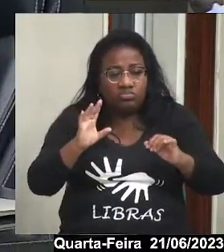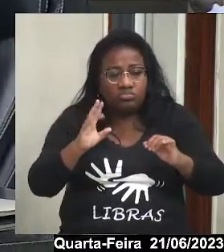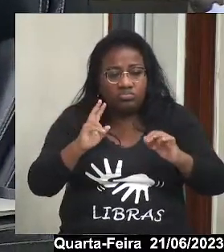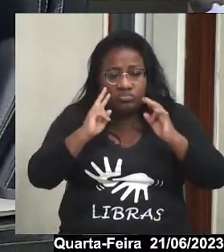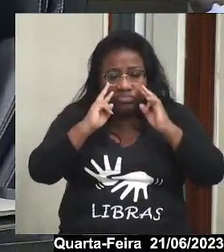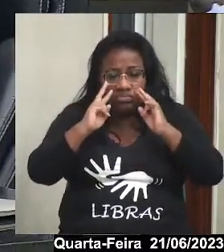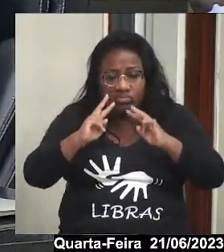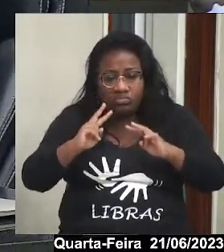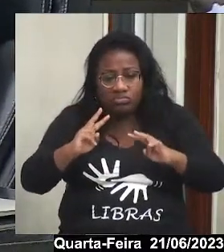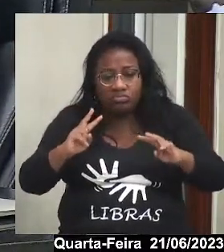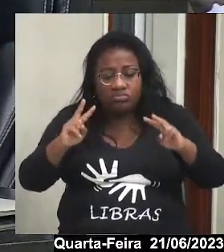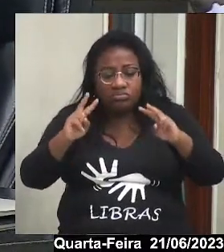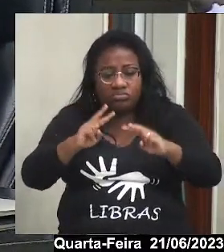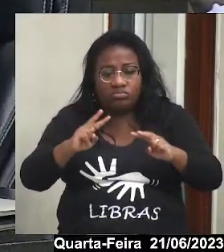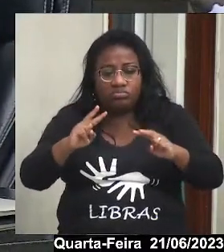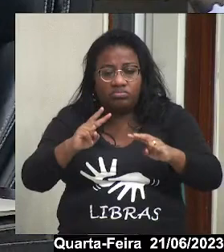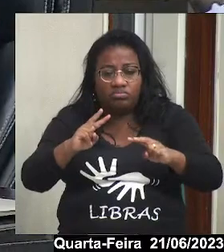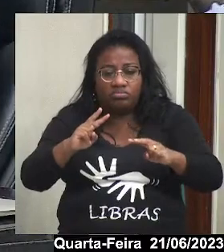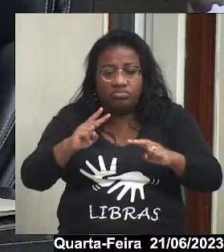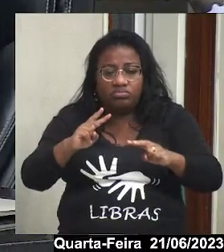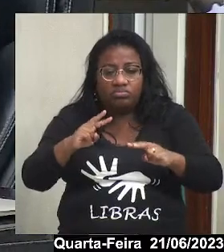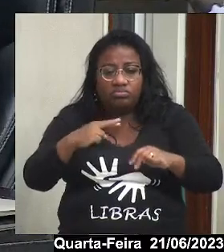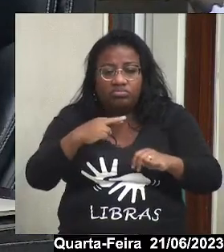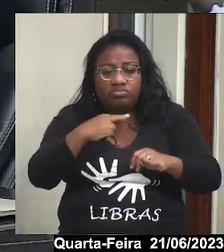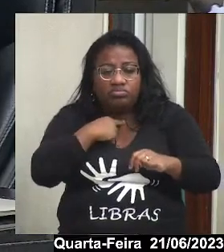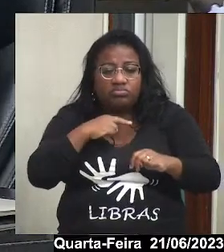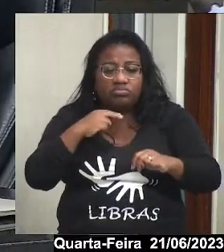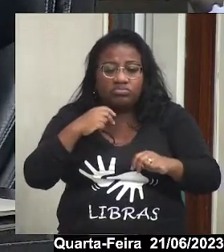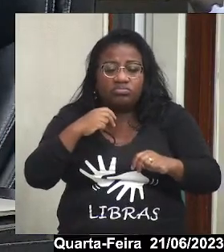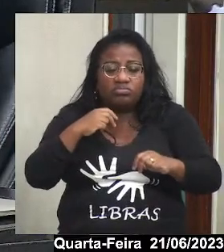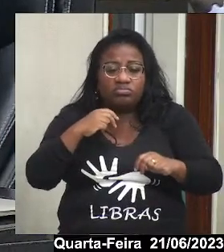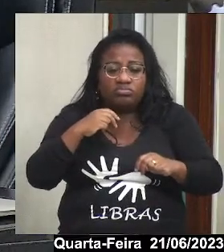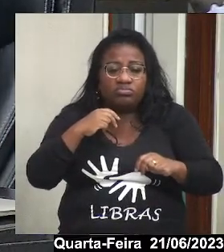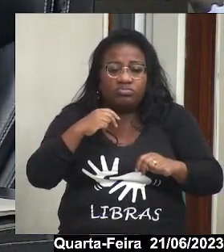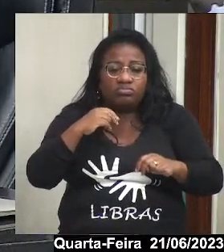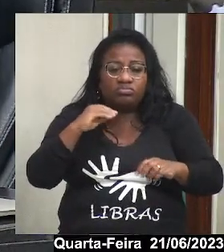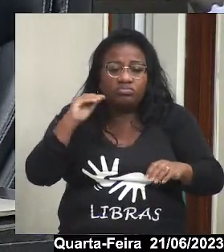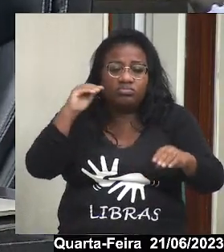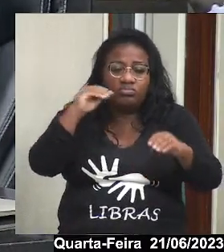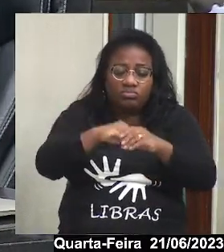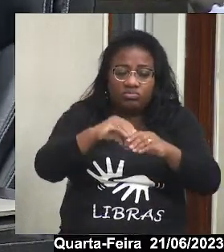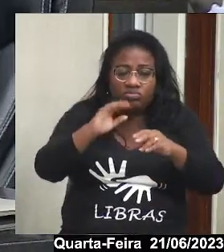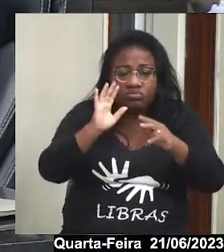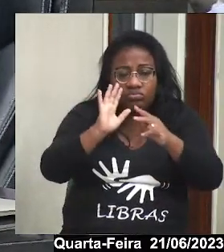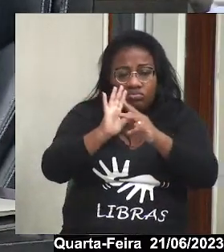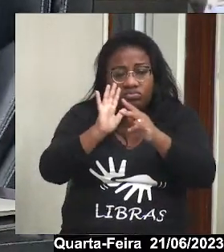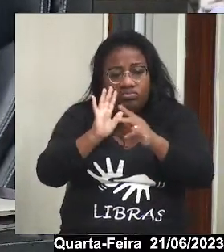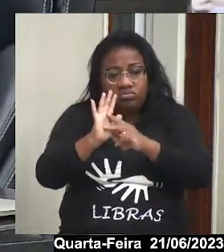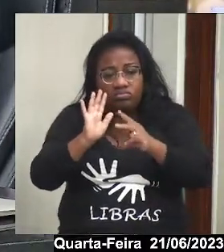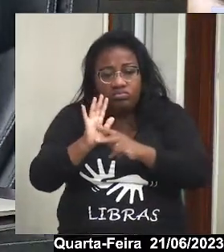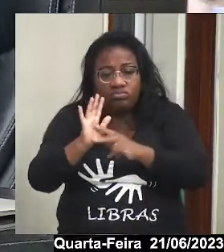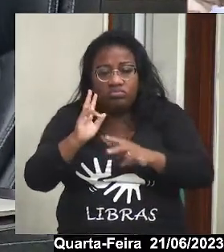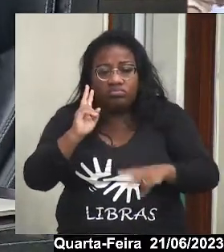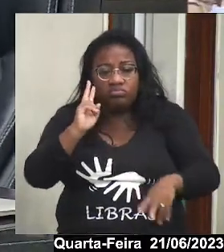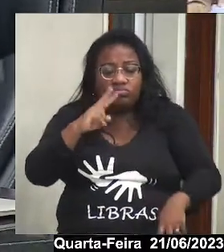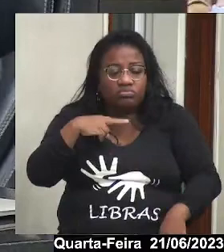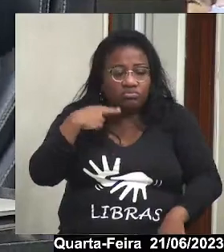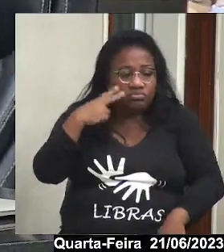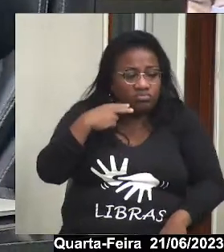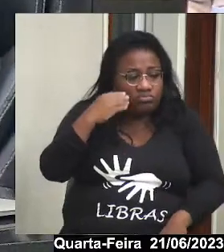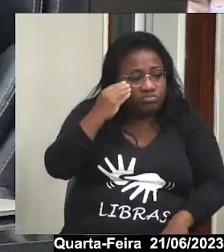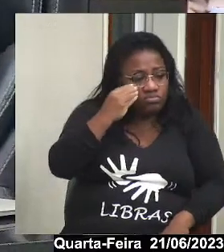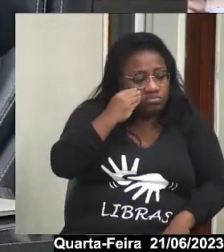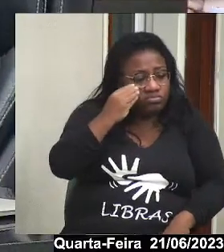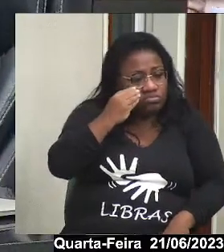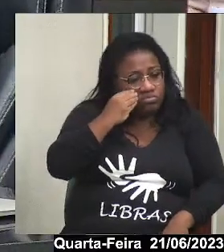só puxar e vocês vão ver. Então não tem como a gente votar um projeto que não vai caber para a gente. Eu acho que o vereador, mais uma